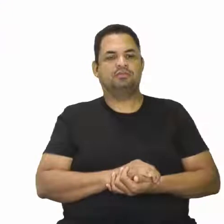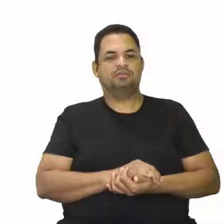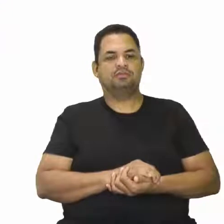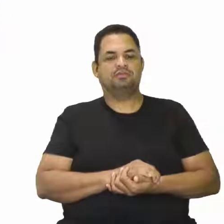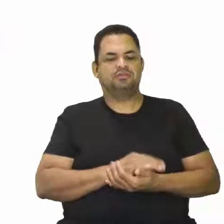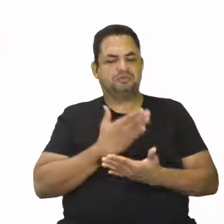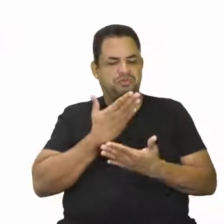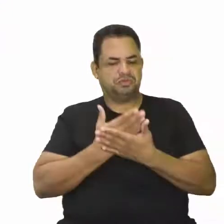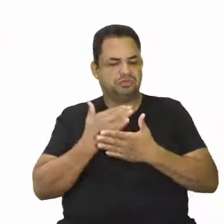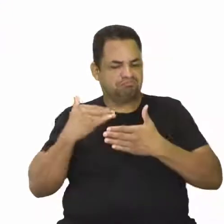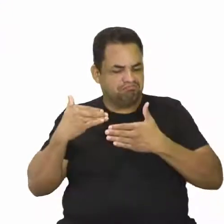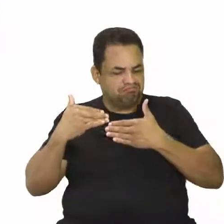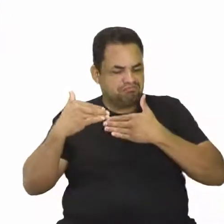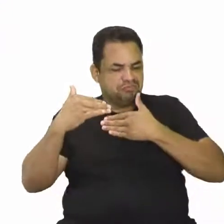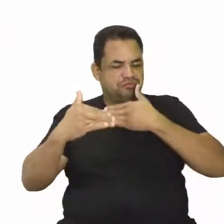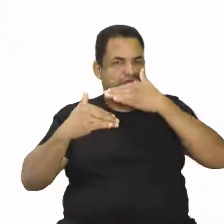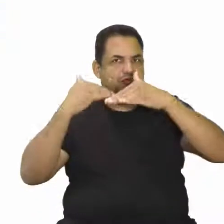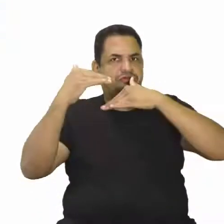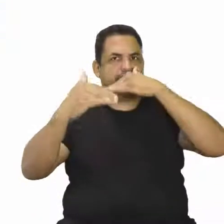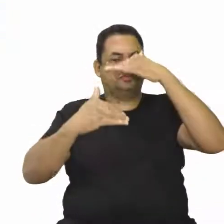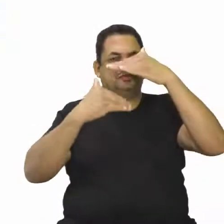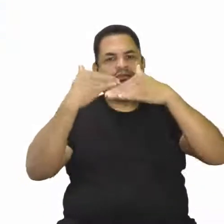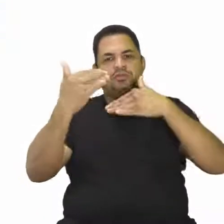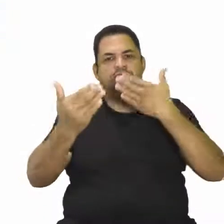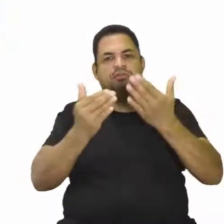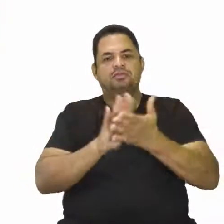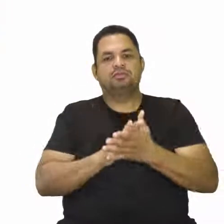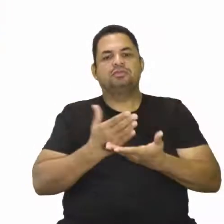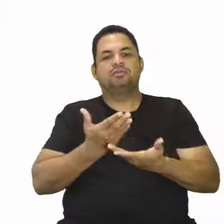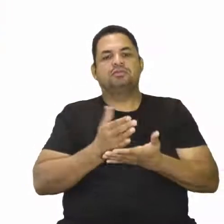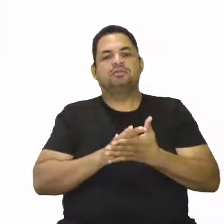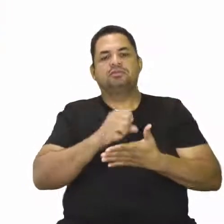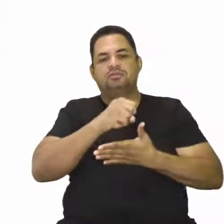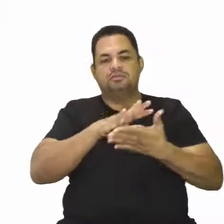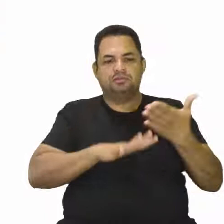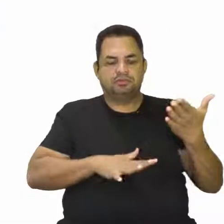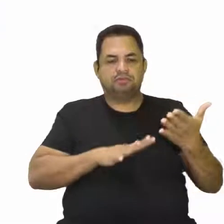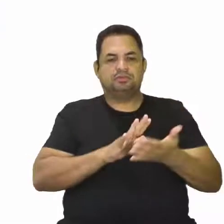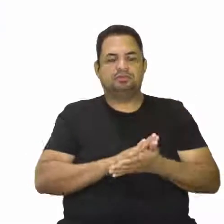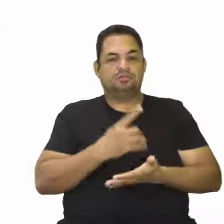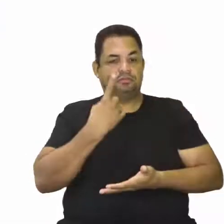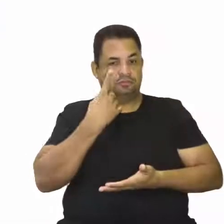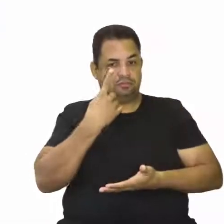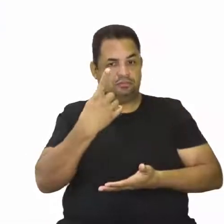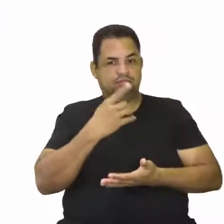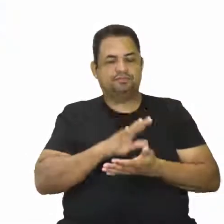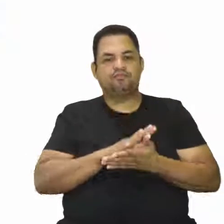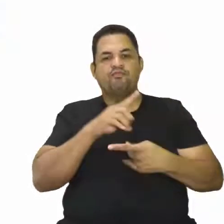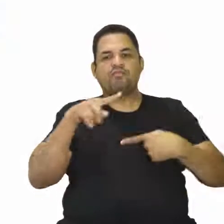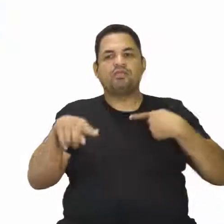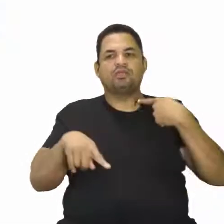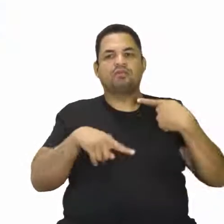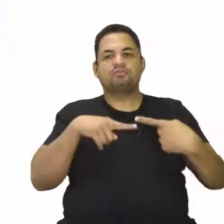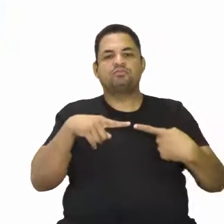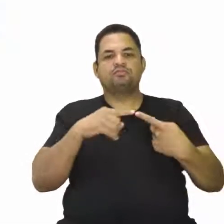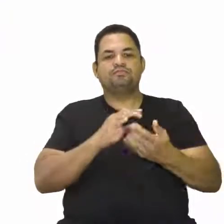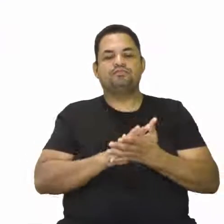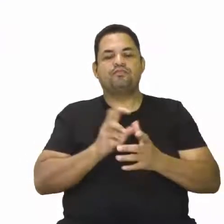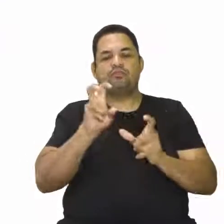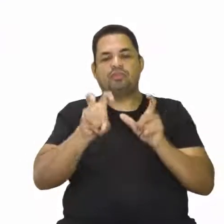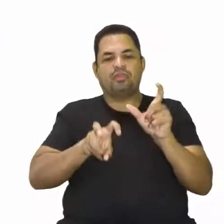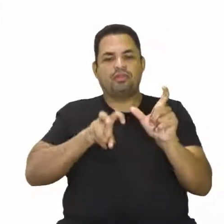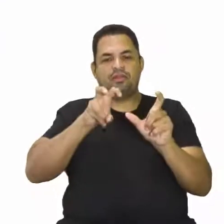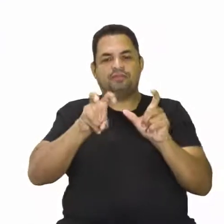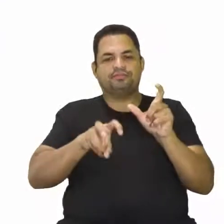Avancei bastante nas minhas tarefas. Então, observem que o papel do advérbio